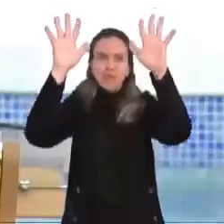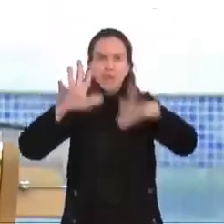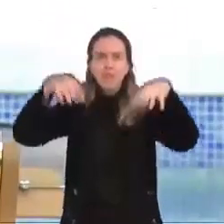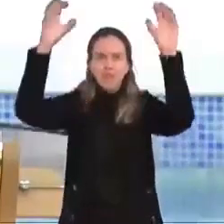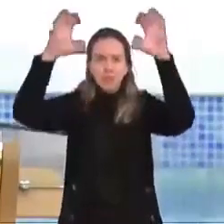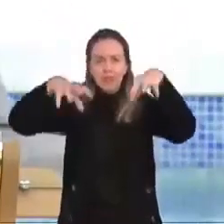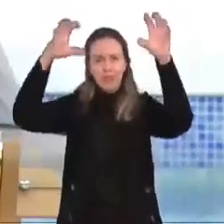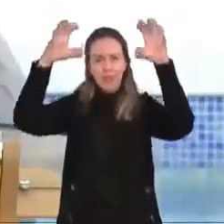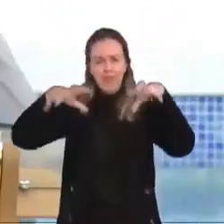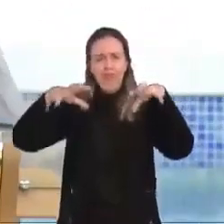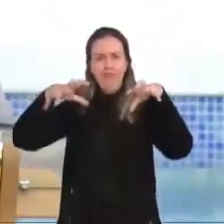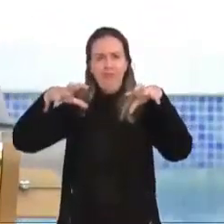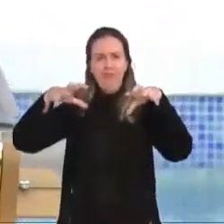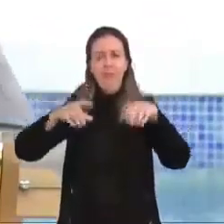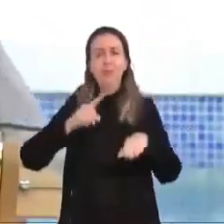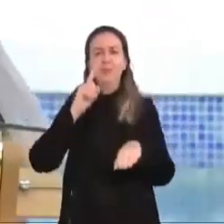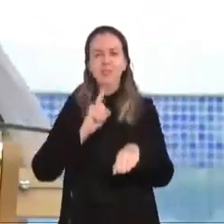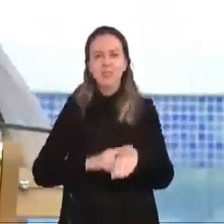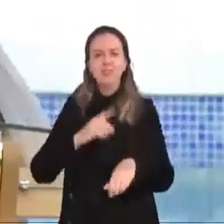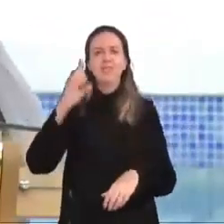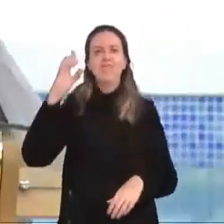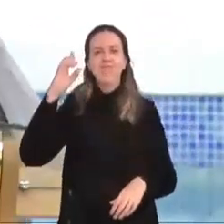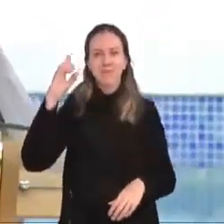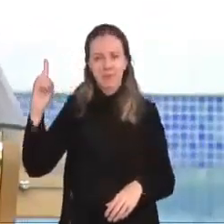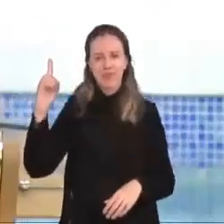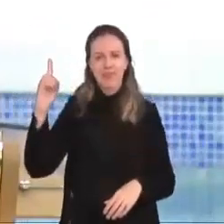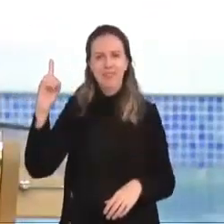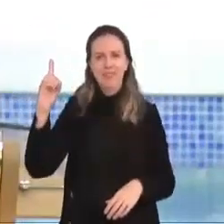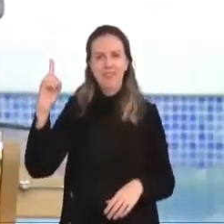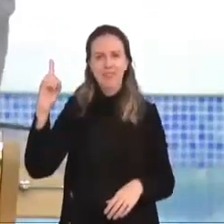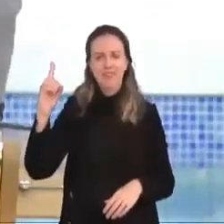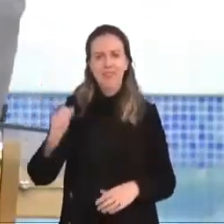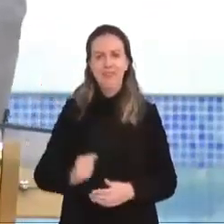Deus entra dentro da cadeia.